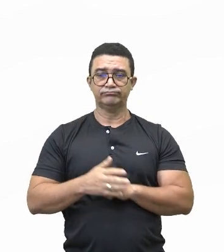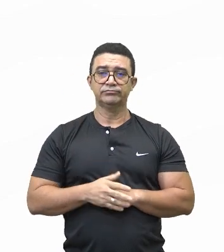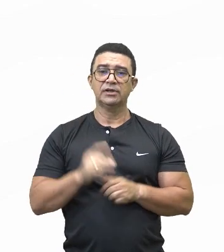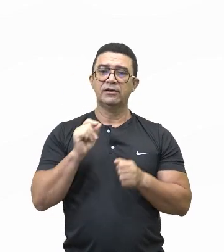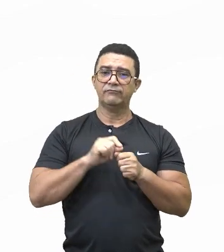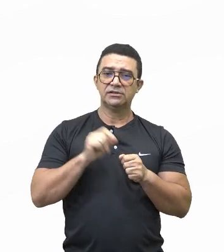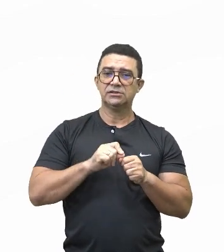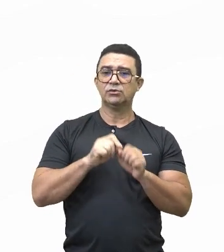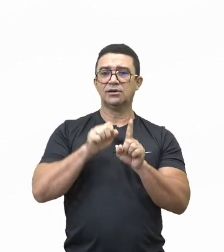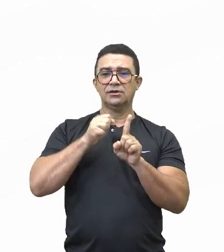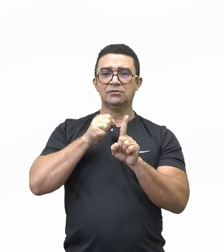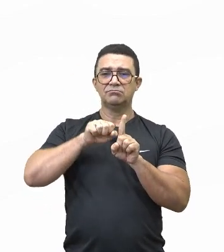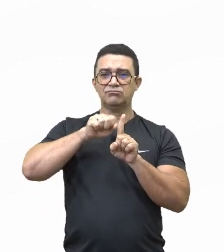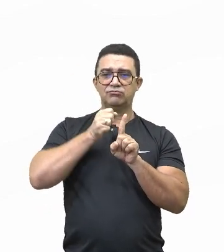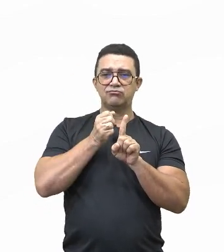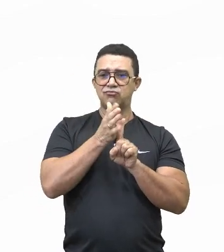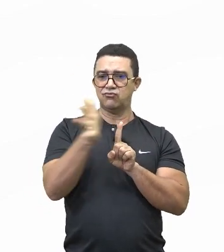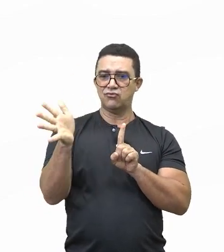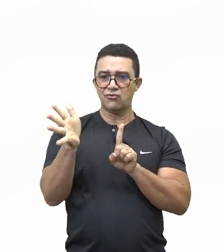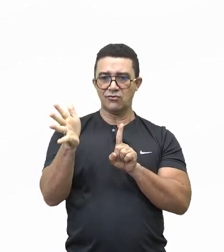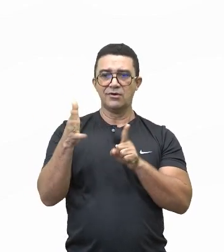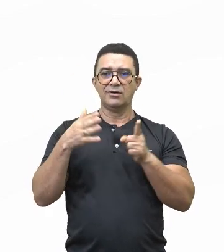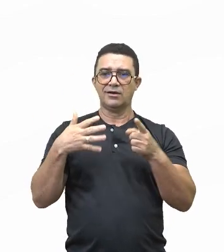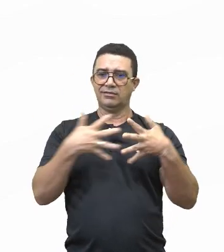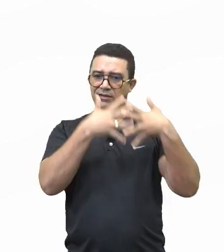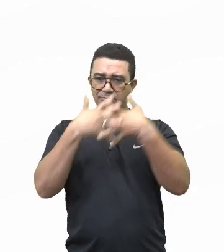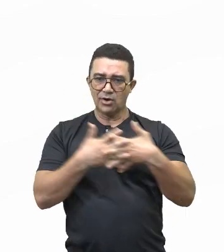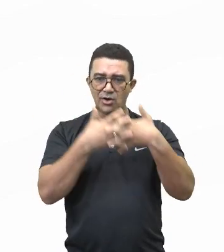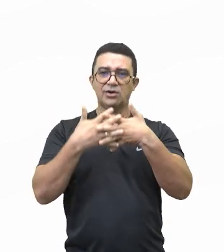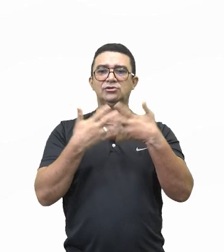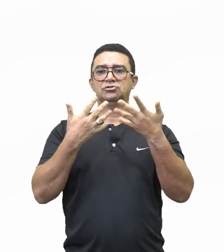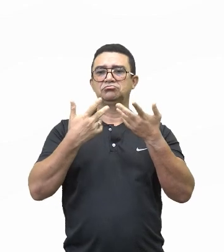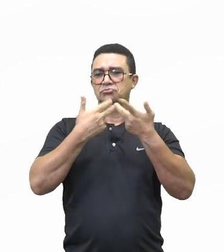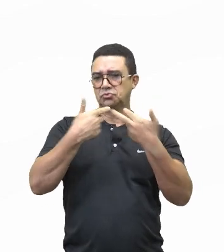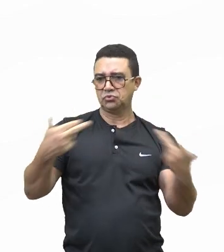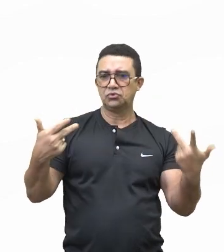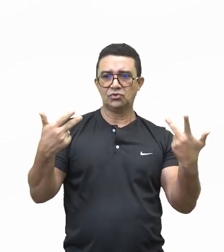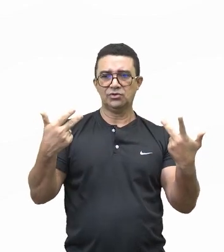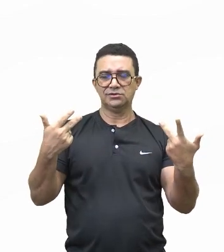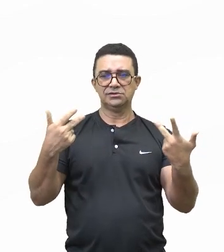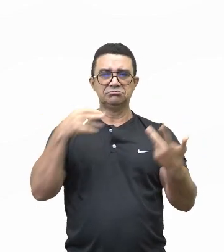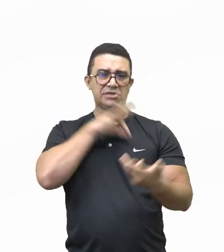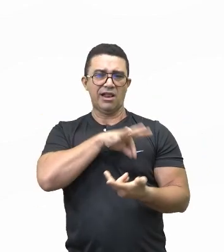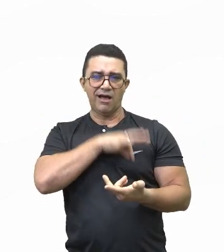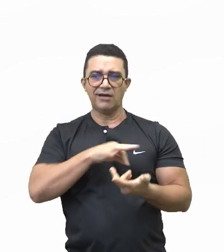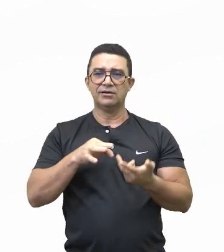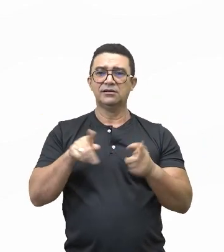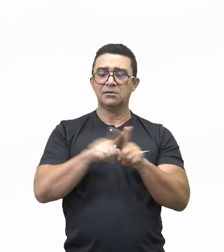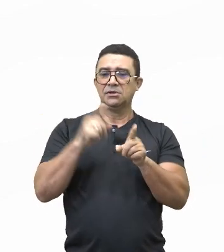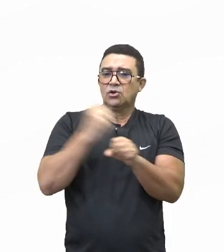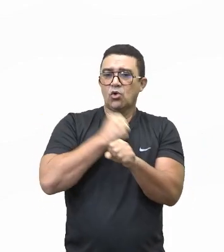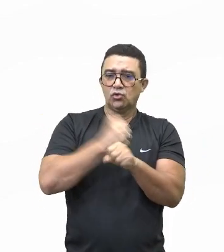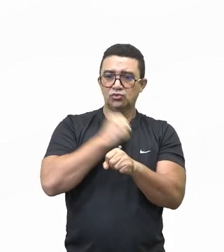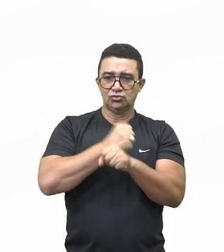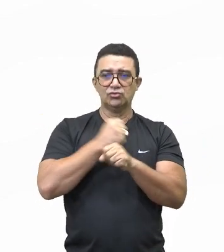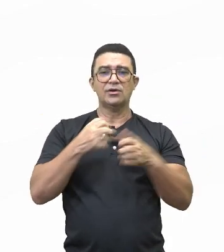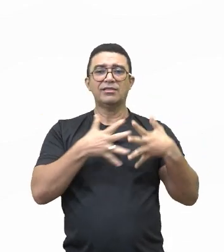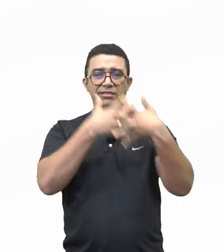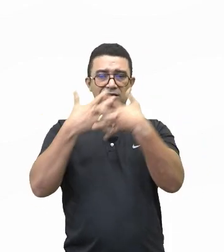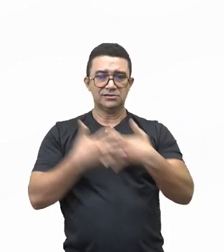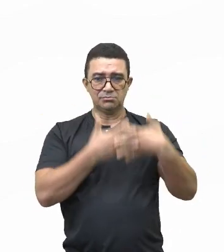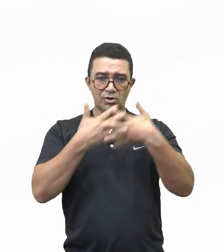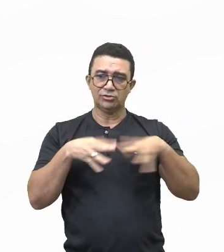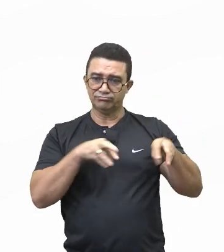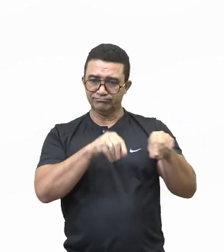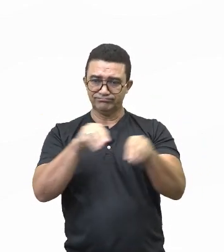os fluxos de transporte, de produção de riqueza, aconteça. A gente tem, por exemplo, obras no transporte terrestre, lá no